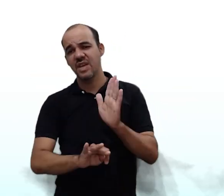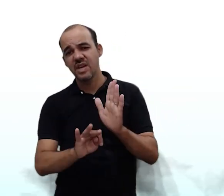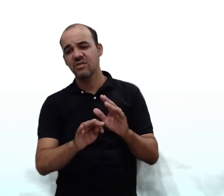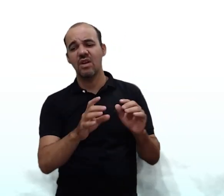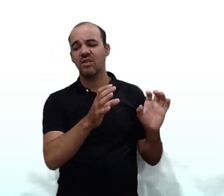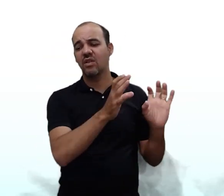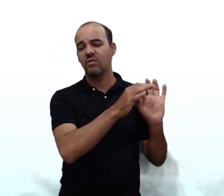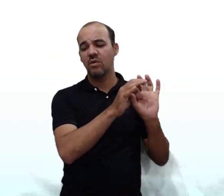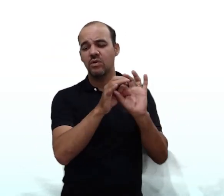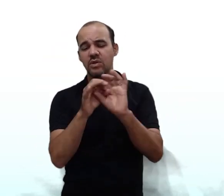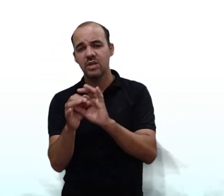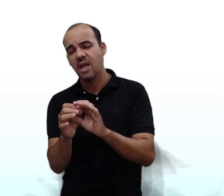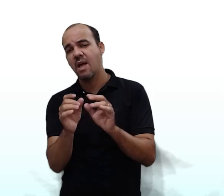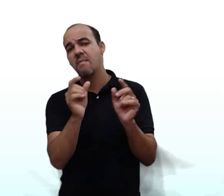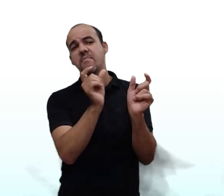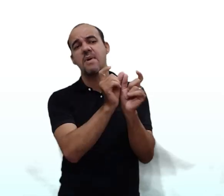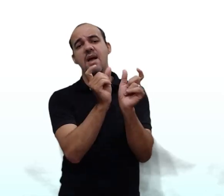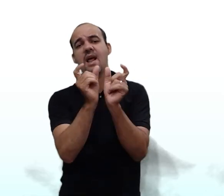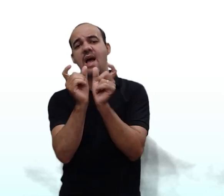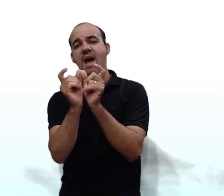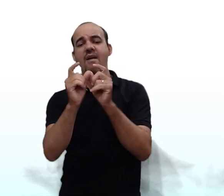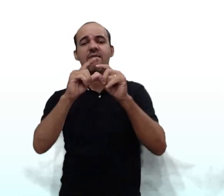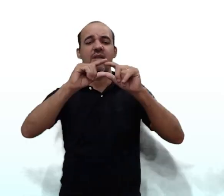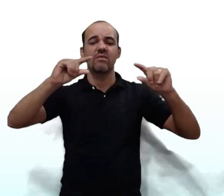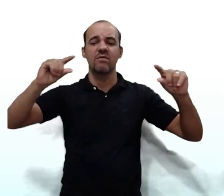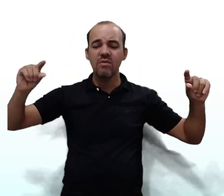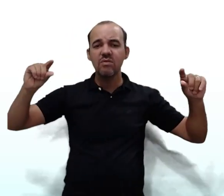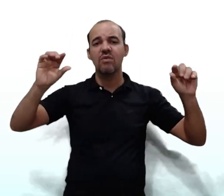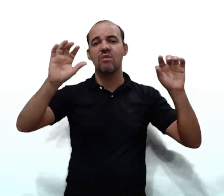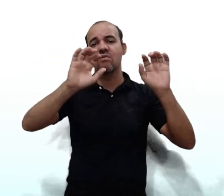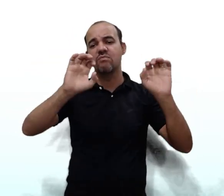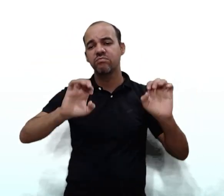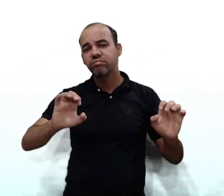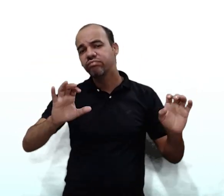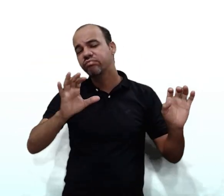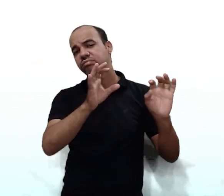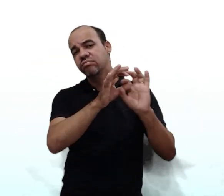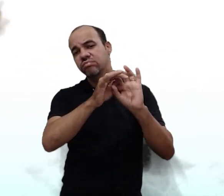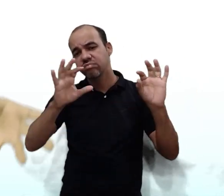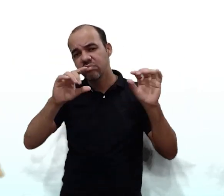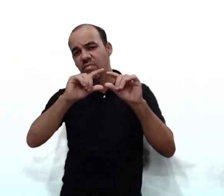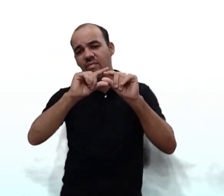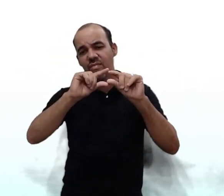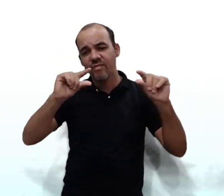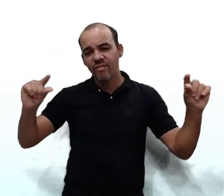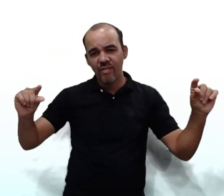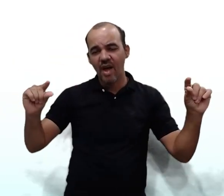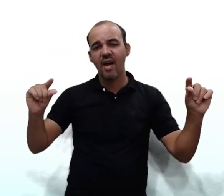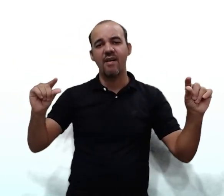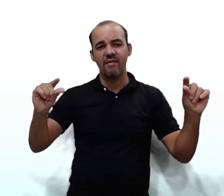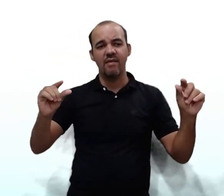de palavras, todas bem estruturadas, organizadas, para formar